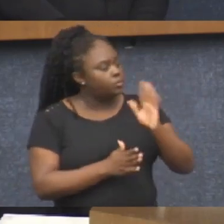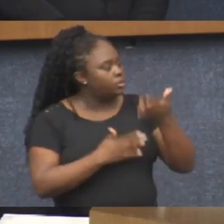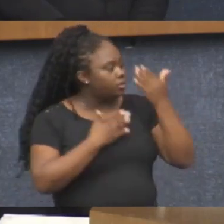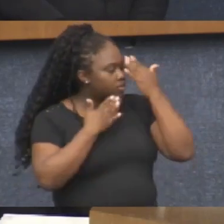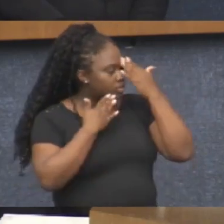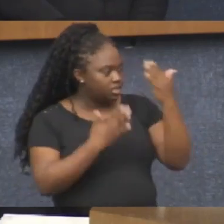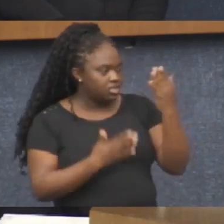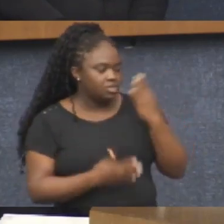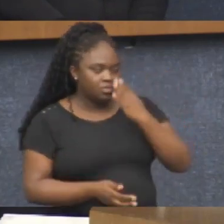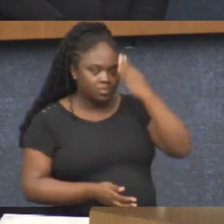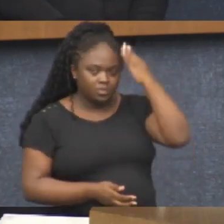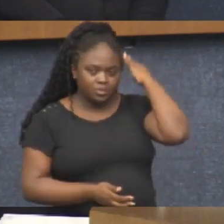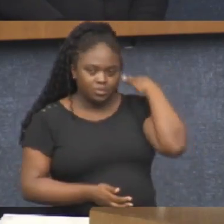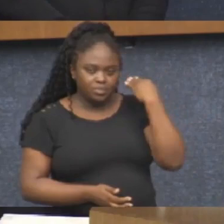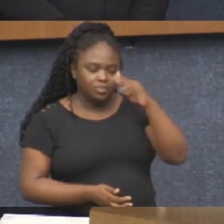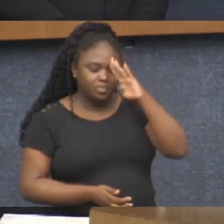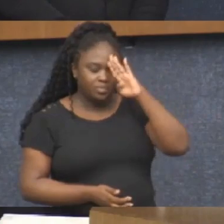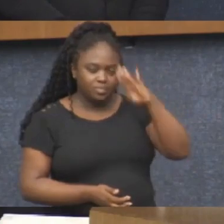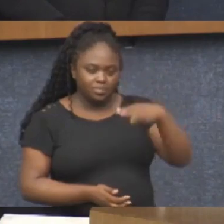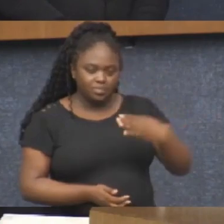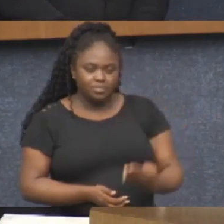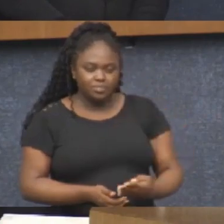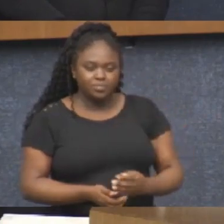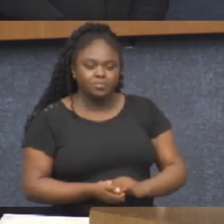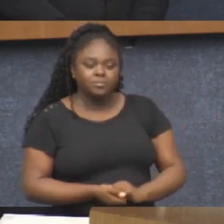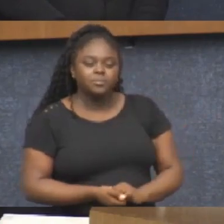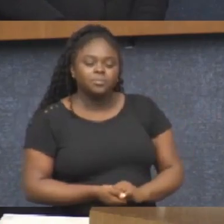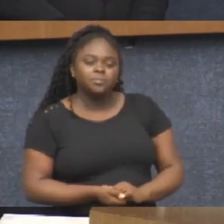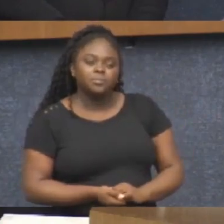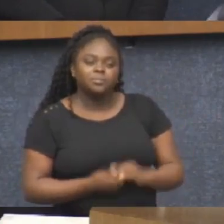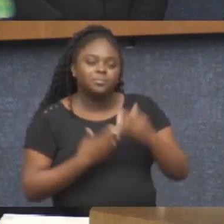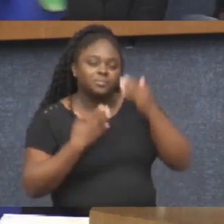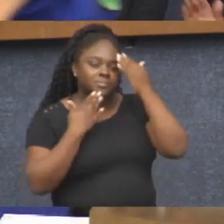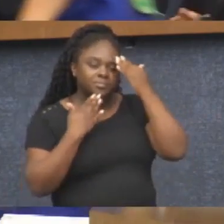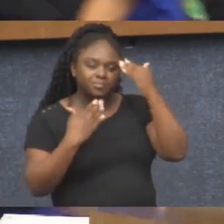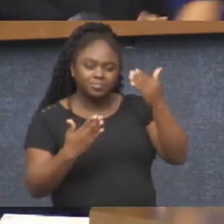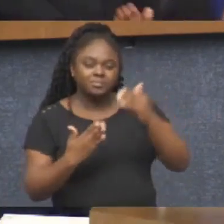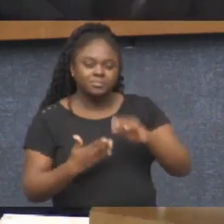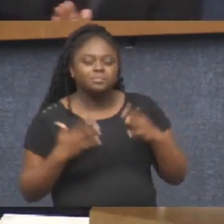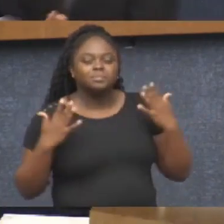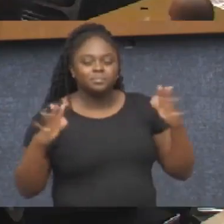Pedralva pela homenagem. E é isso, gente. Obrigada.